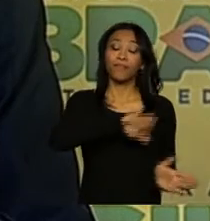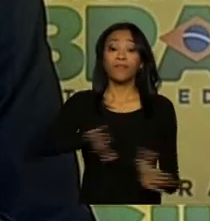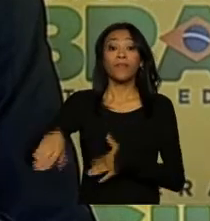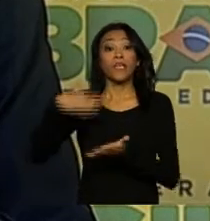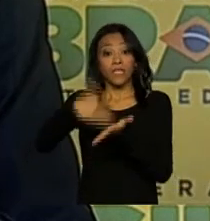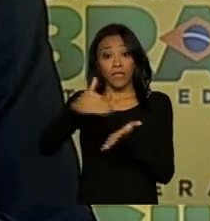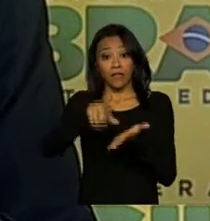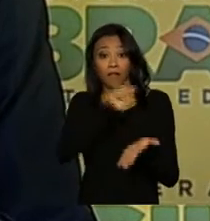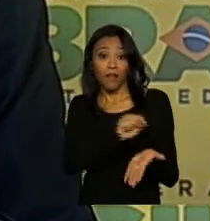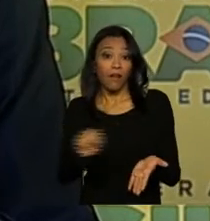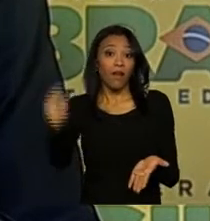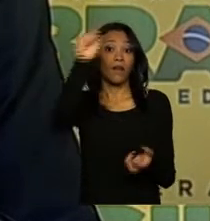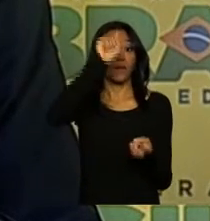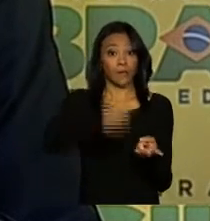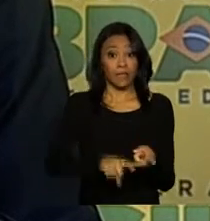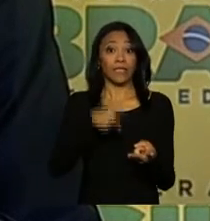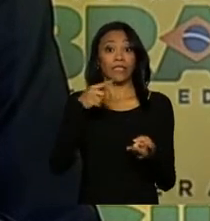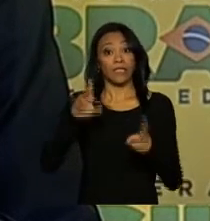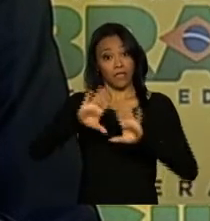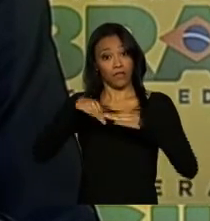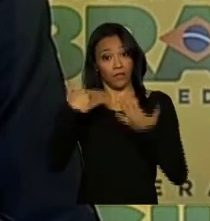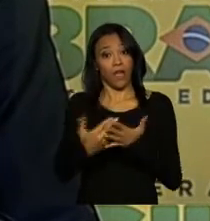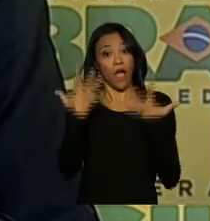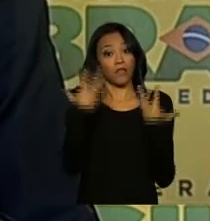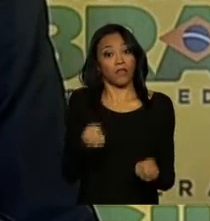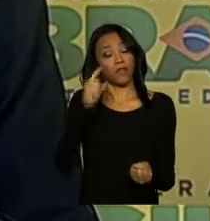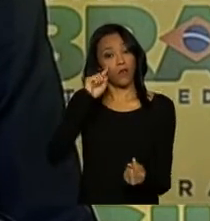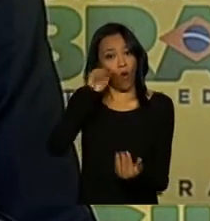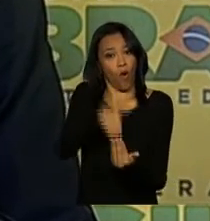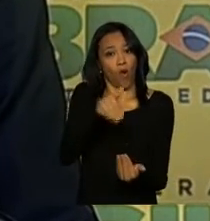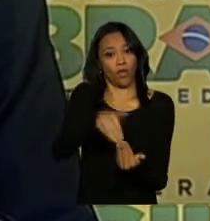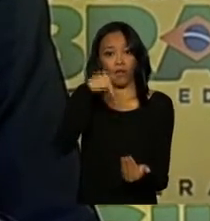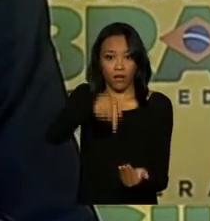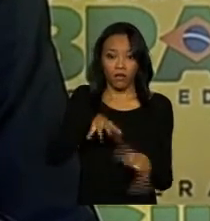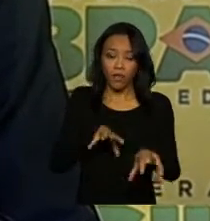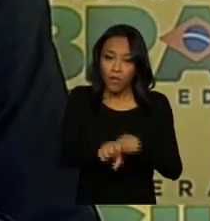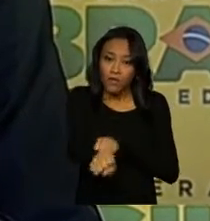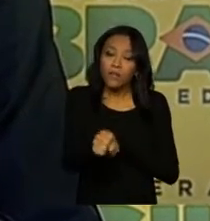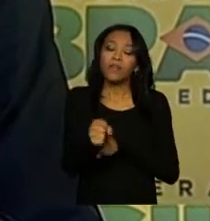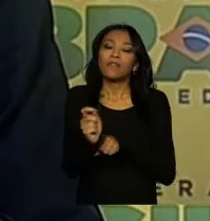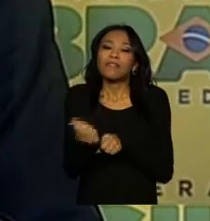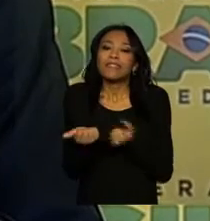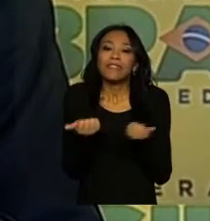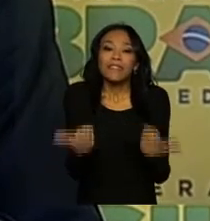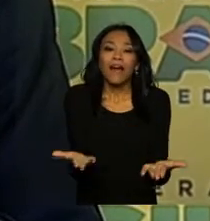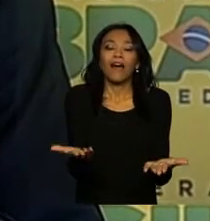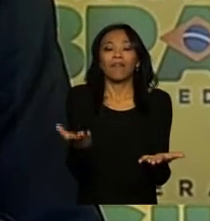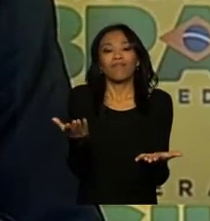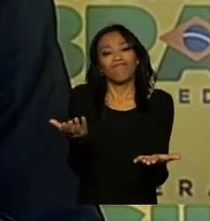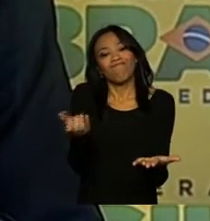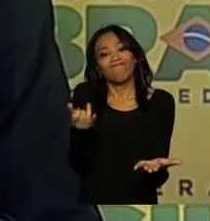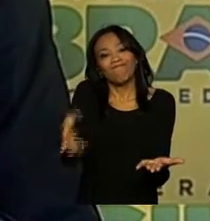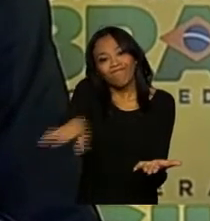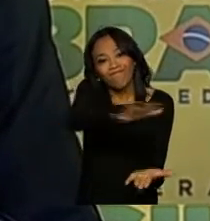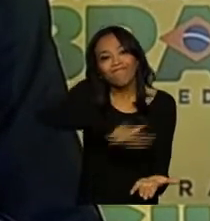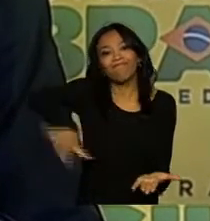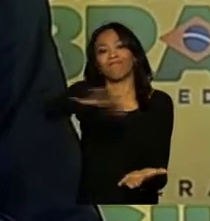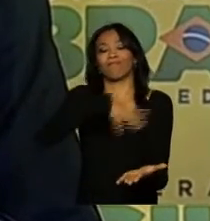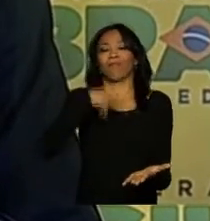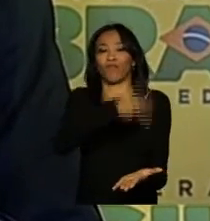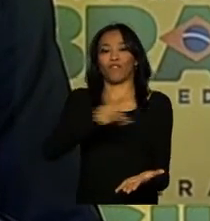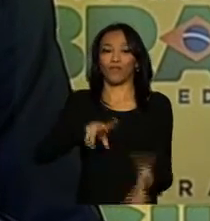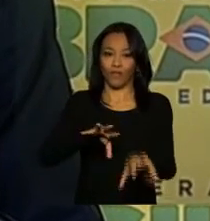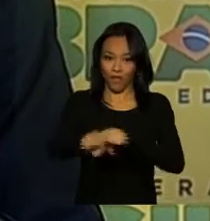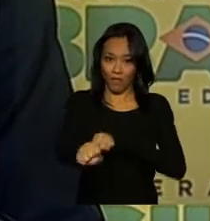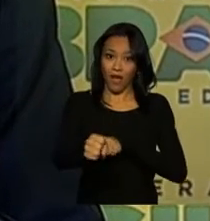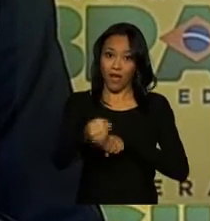redes pactuarem essa formação abrir em condições por professores de forma a ajudar em que ele